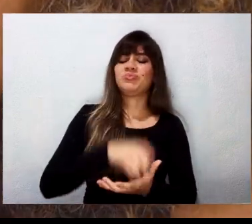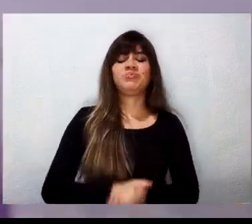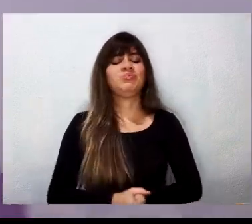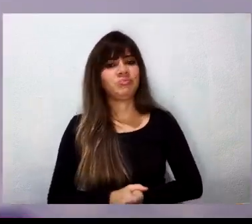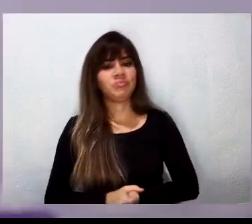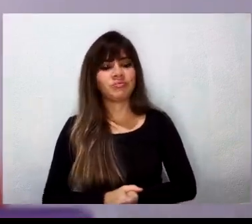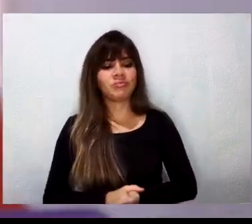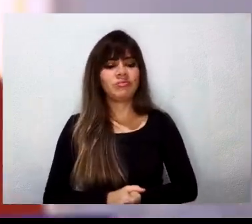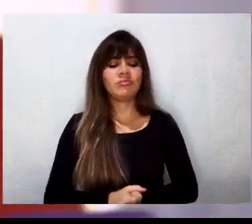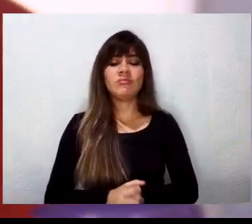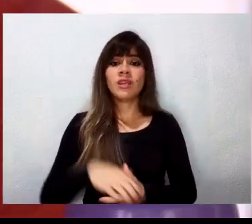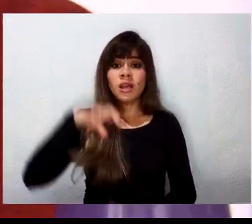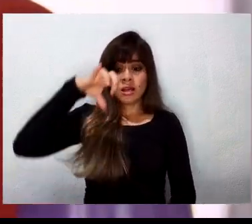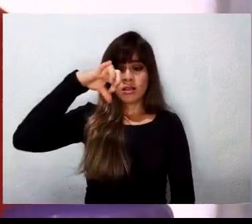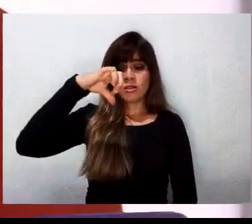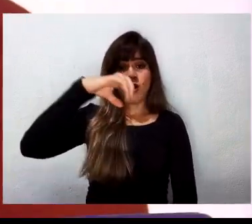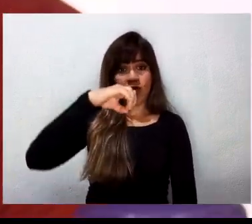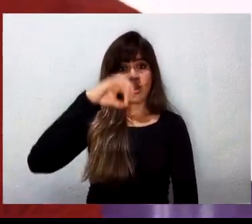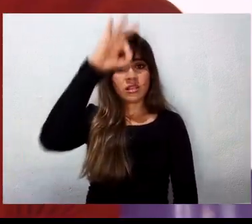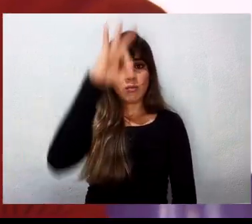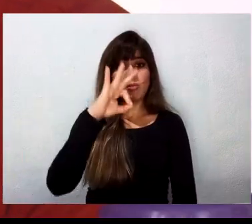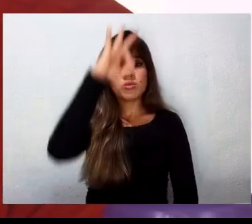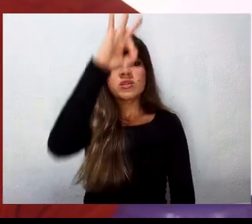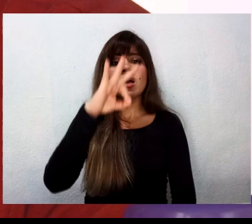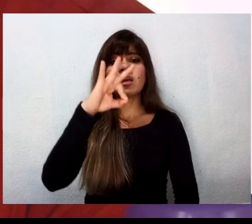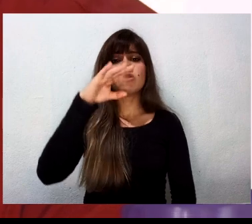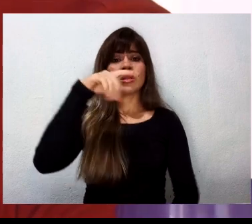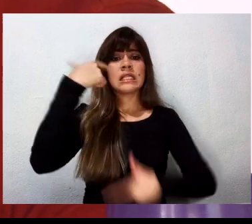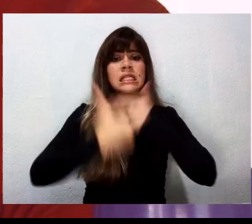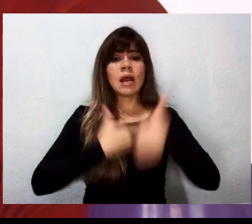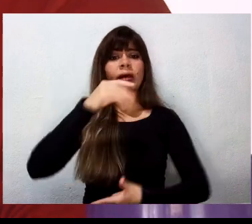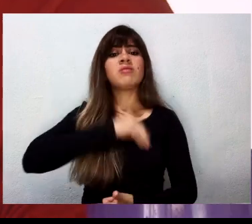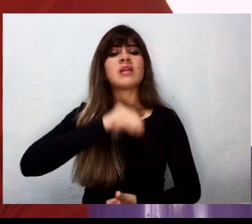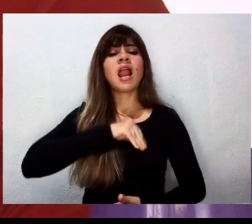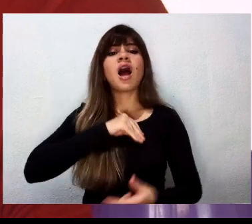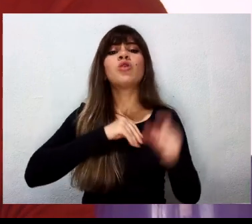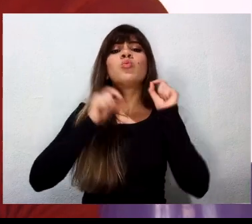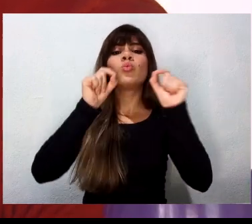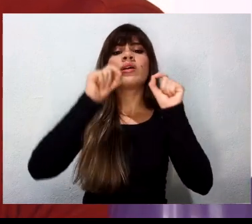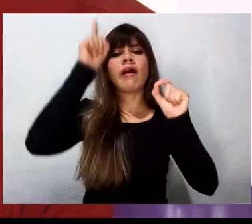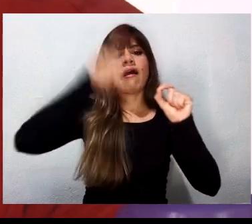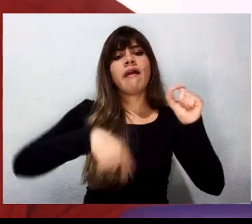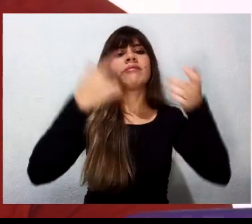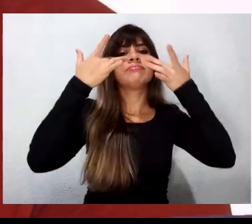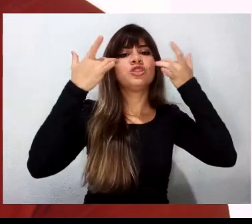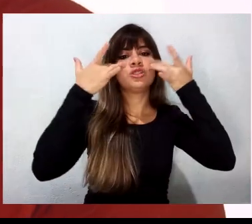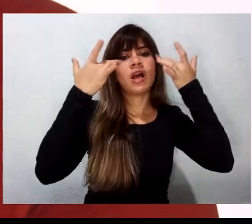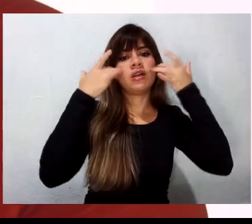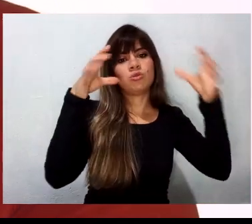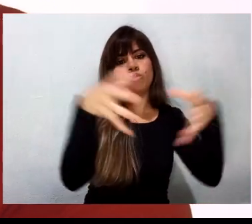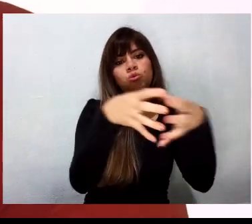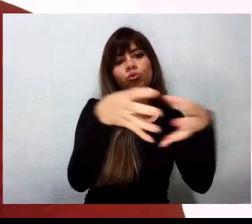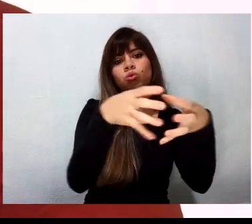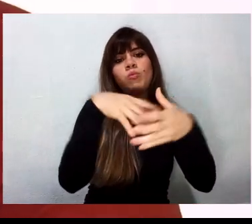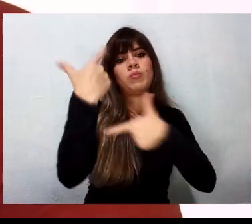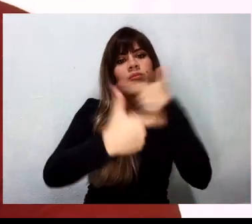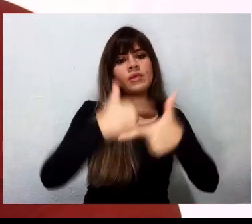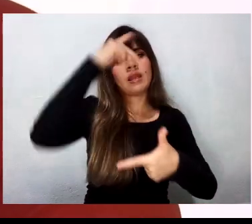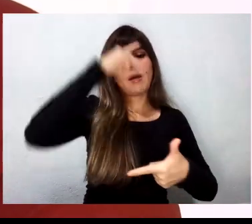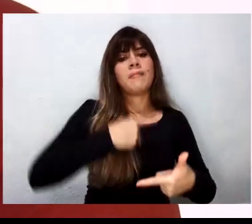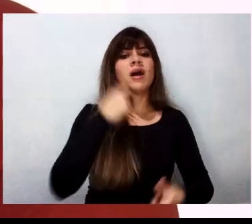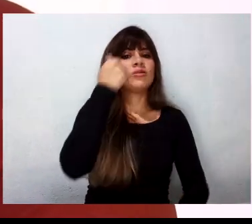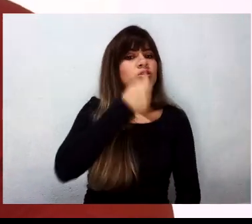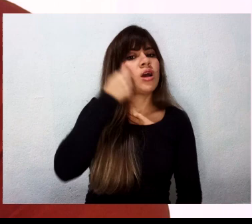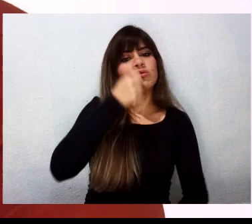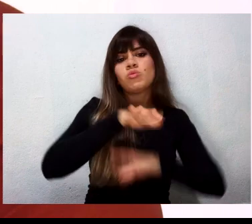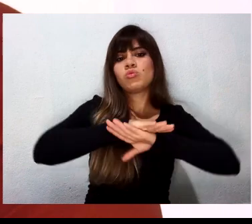hoje. 90% da minha renda, ela é proveniente do teatro, do grupo e dos